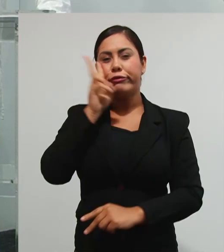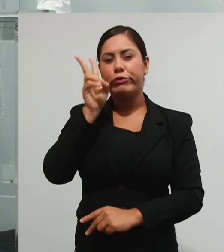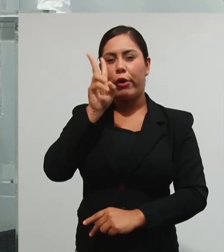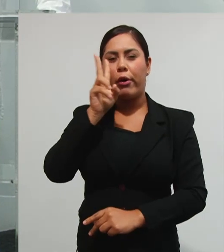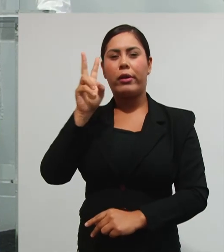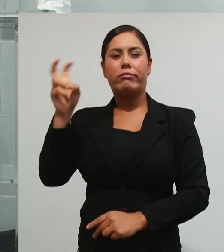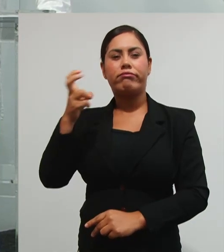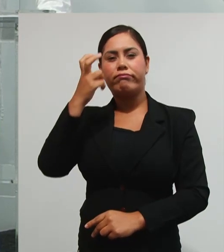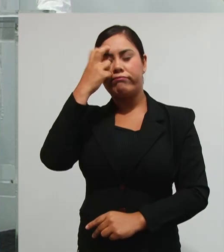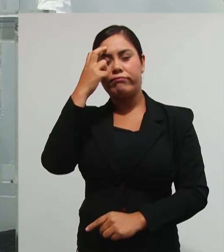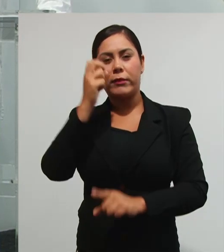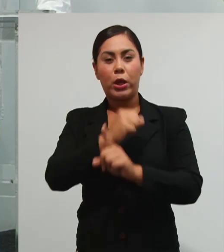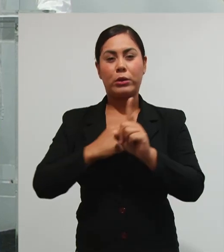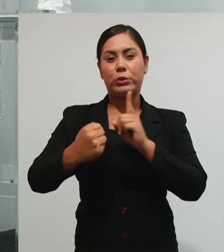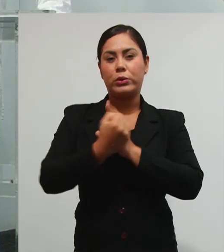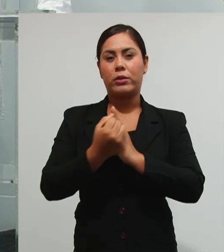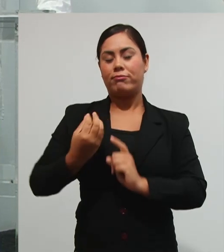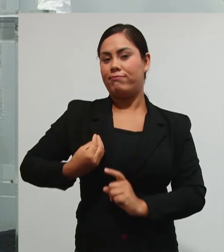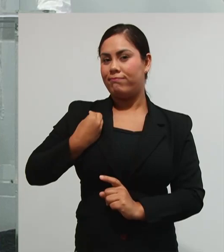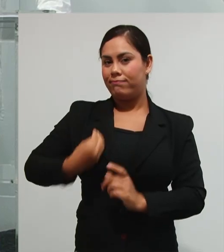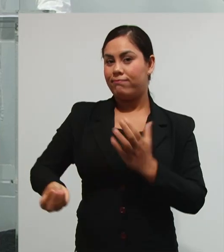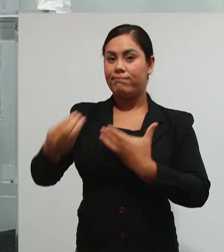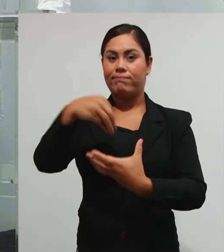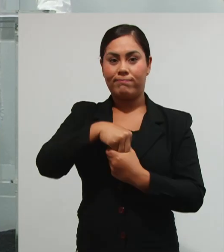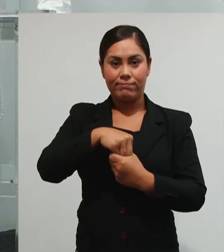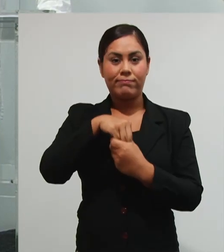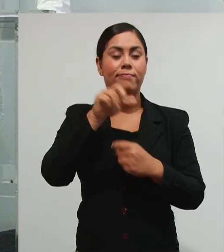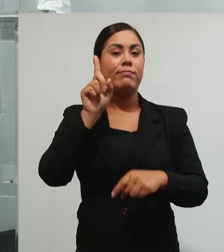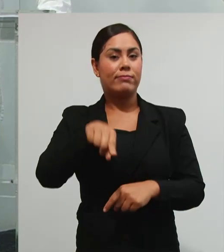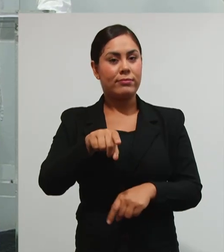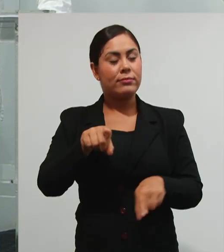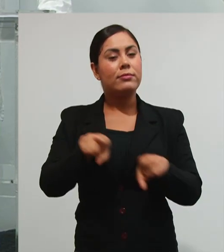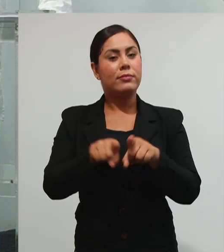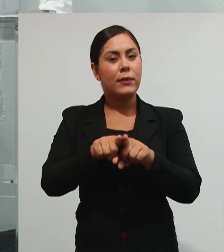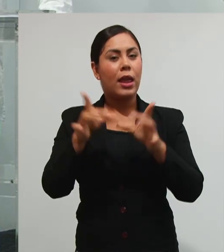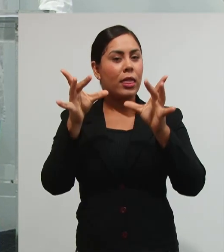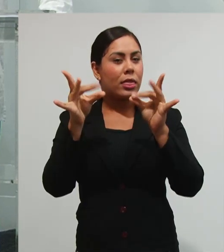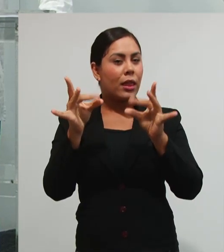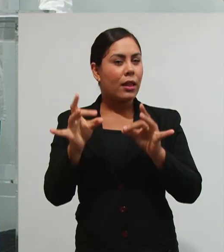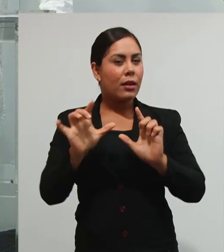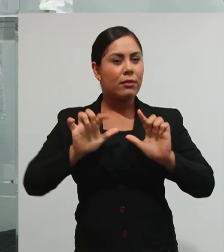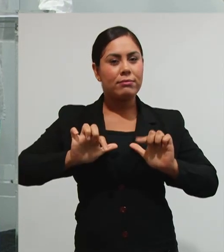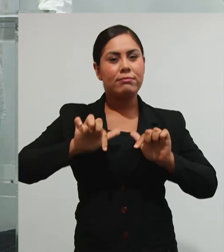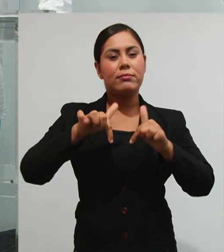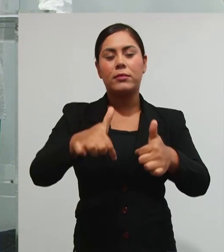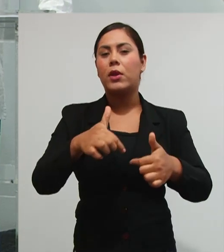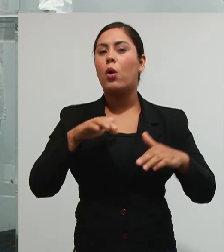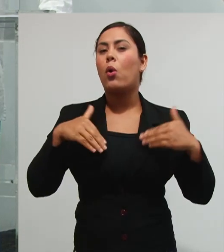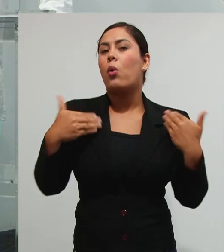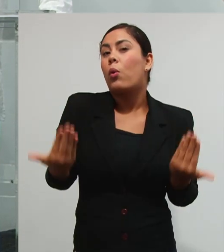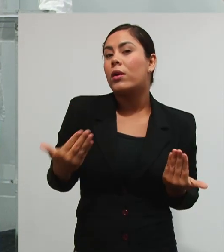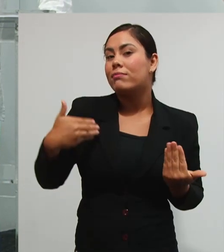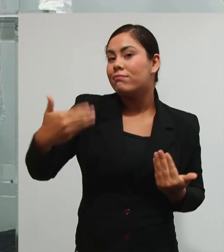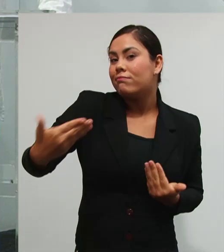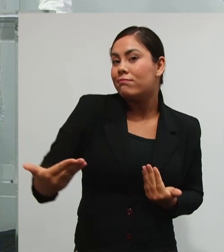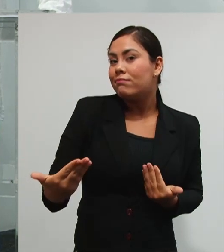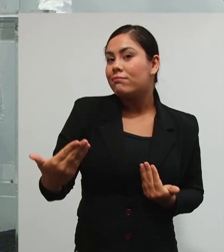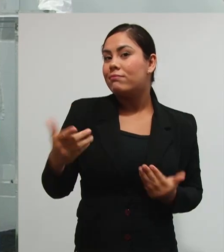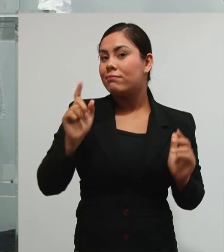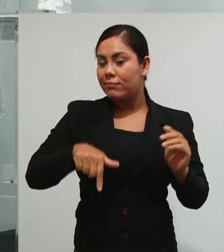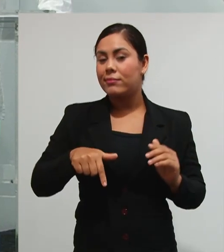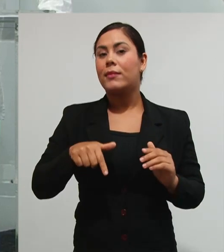histórico-culturais e a sociedade onde o aluno está inserido é que vai determinar o quanto aquele